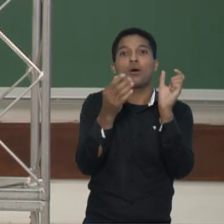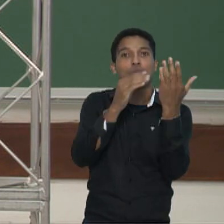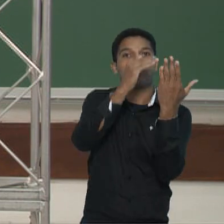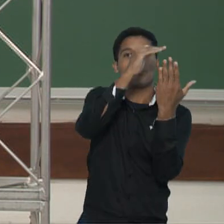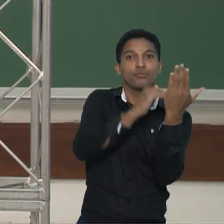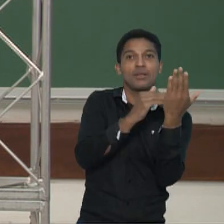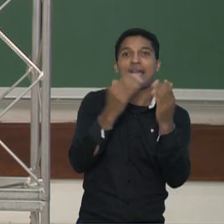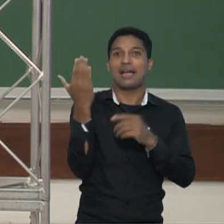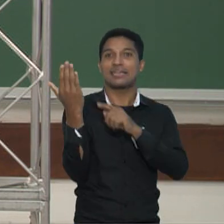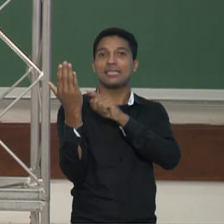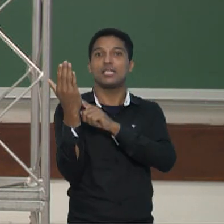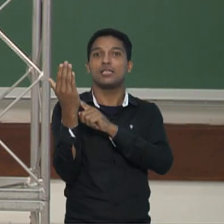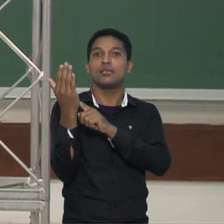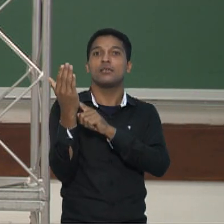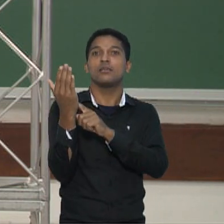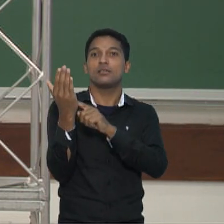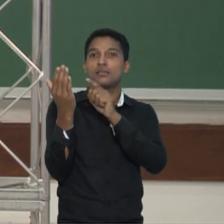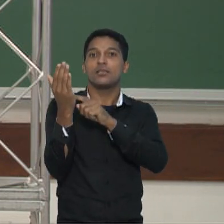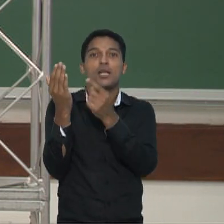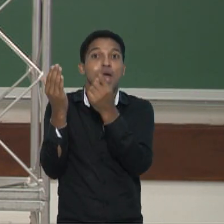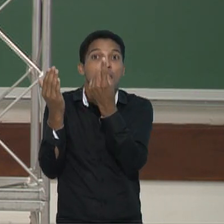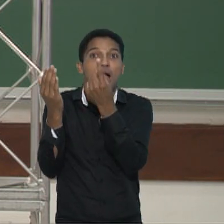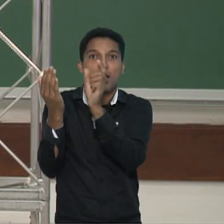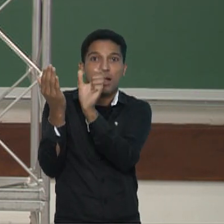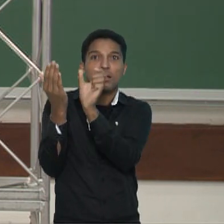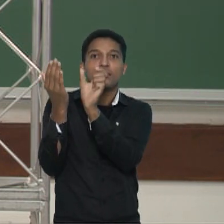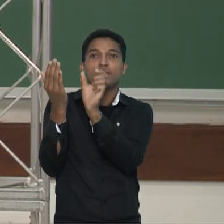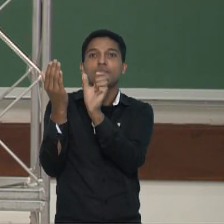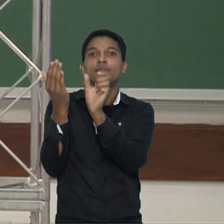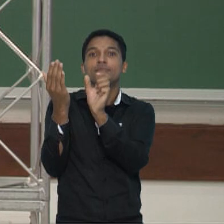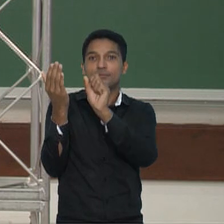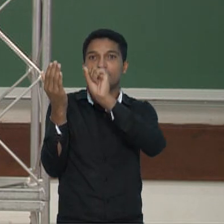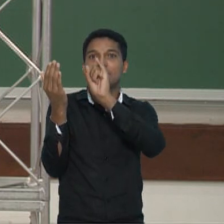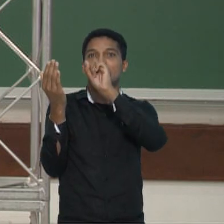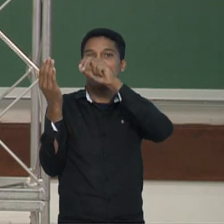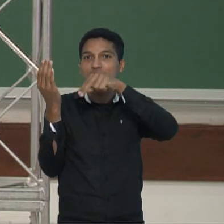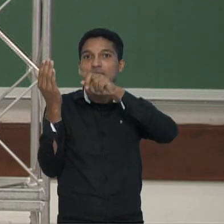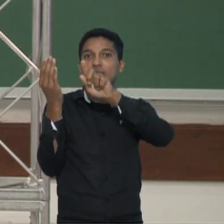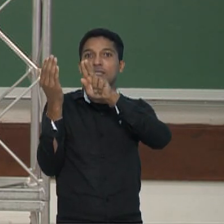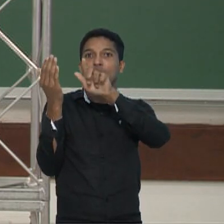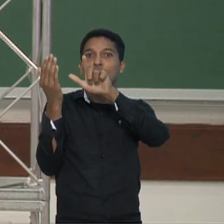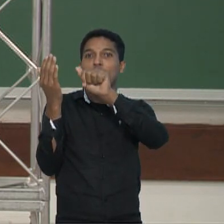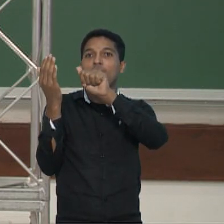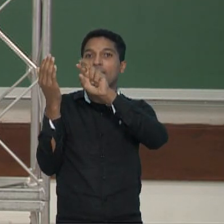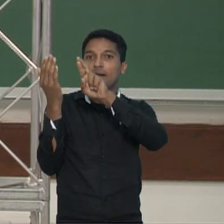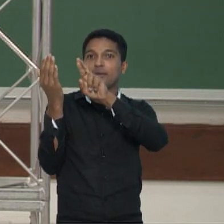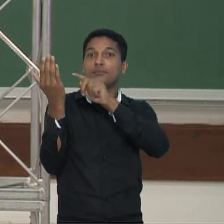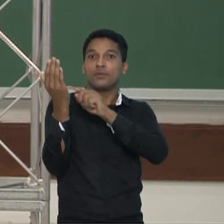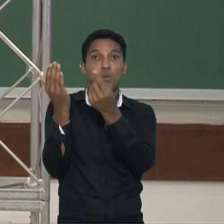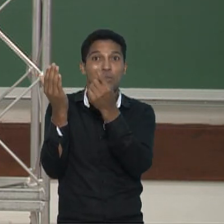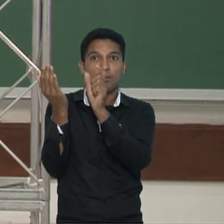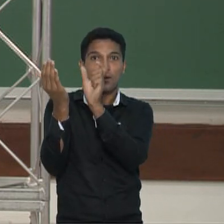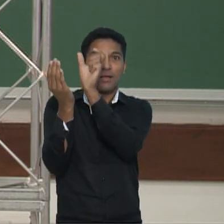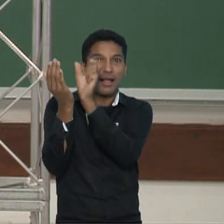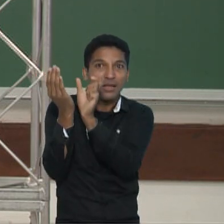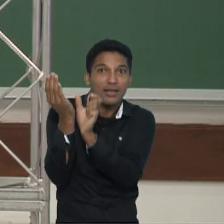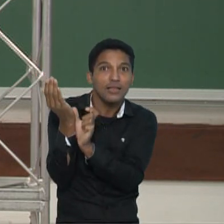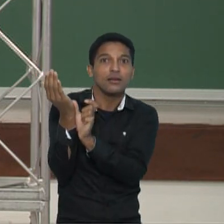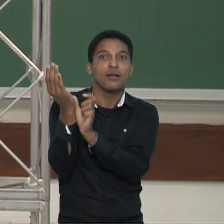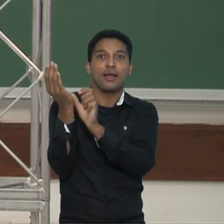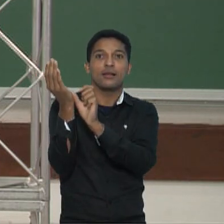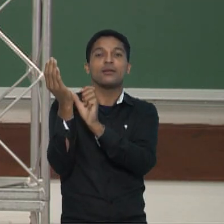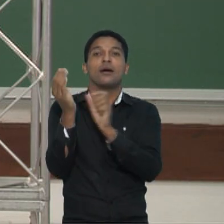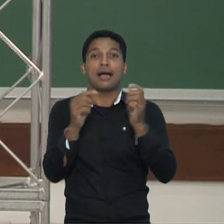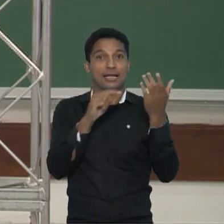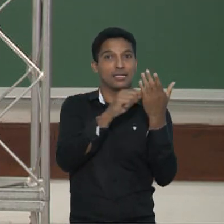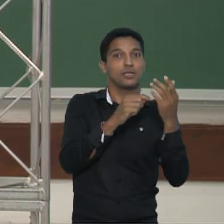plural. Mas por que isso, teacher? Isso vai servir para nós nos organizarmos e para